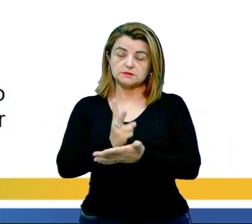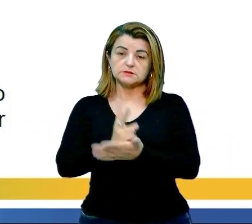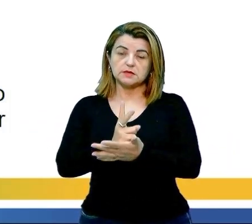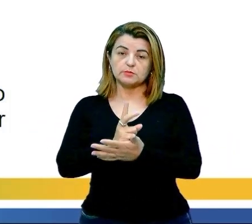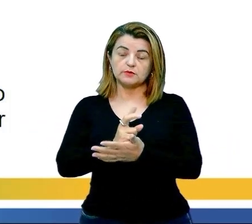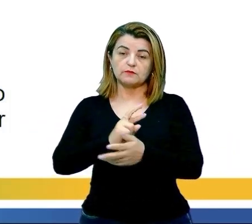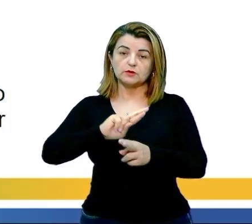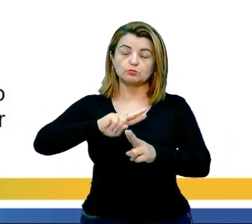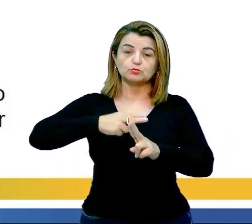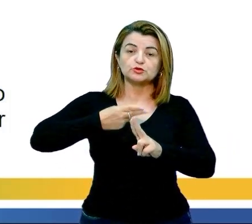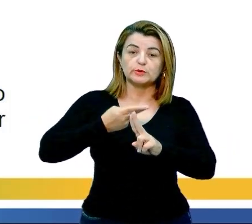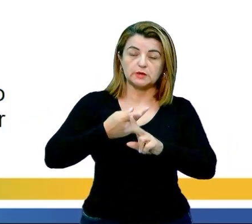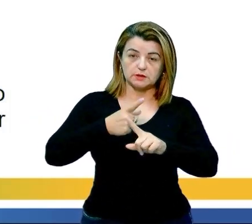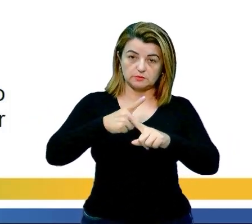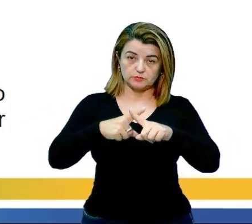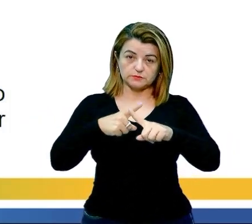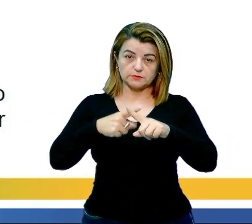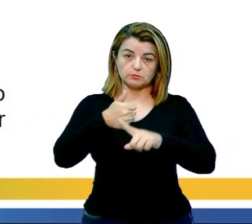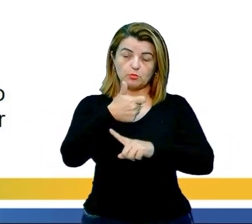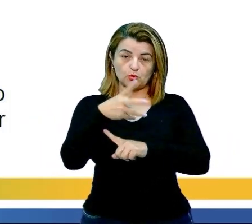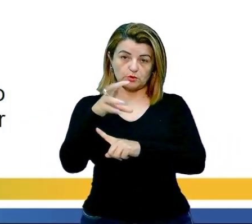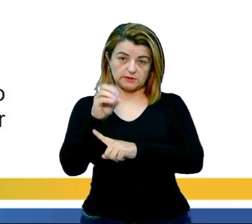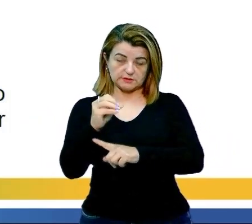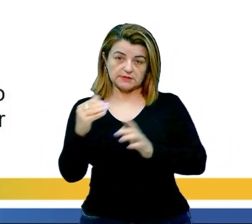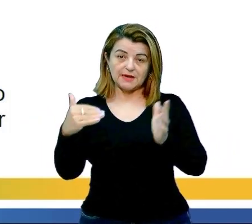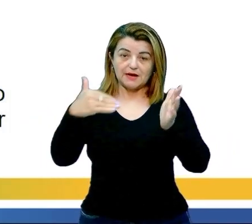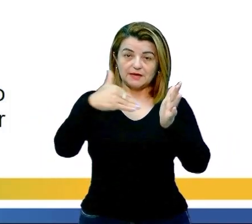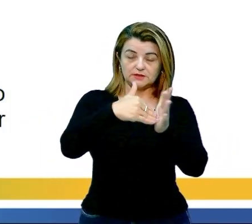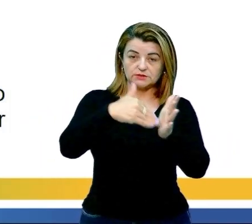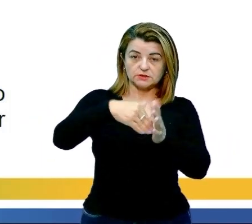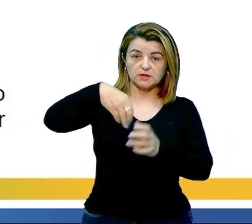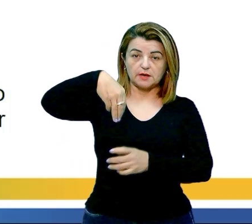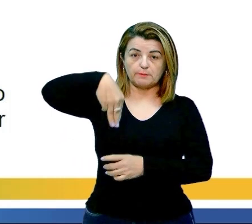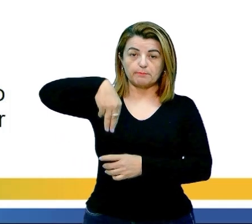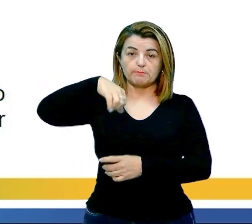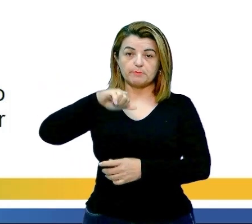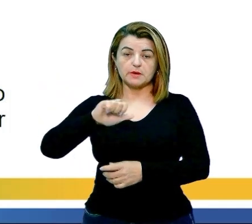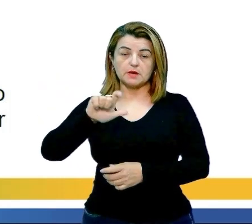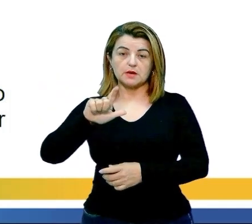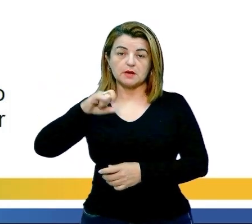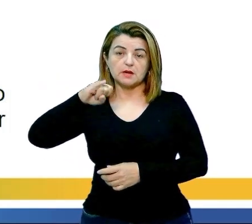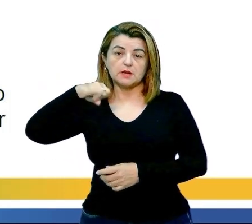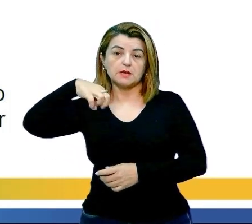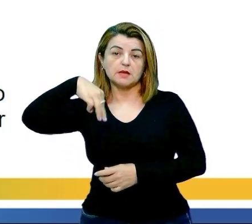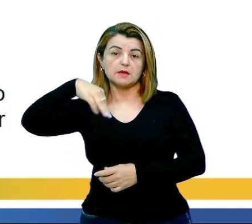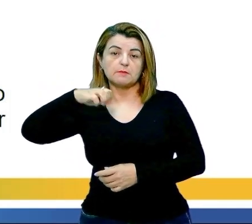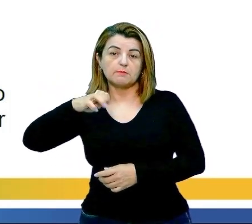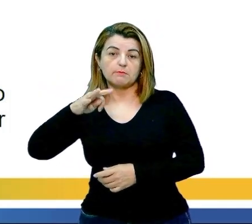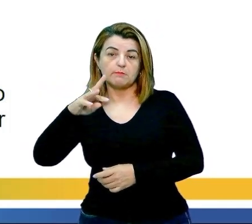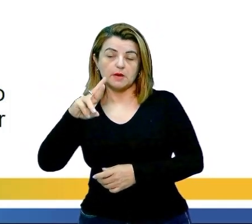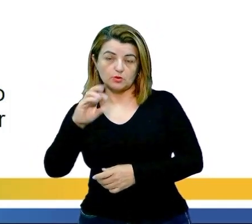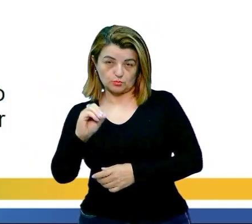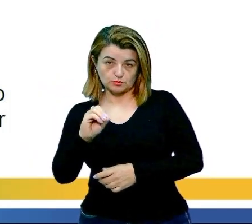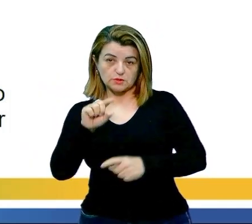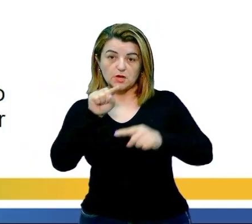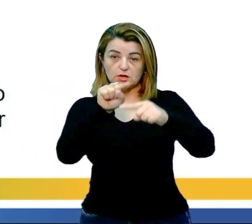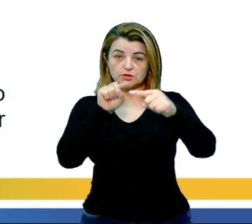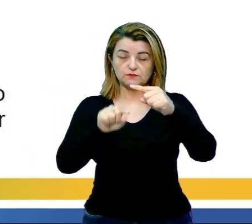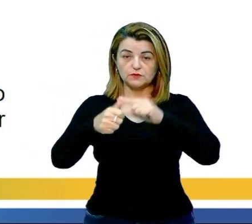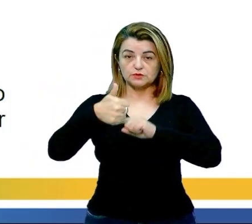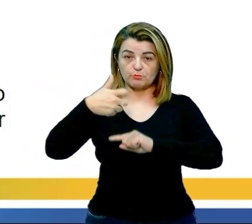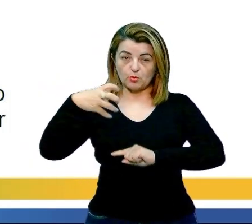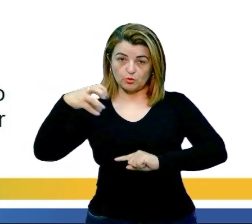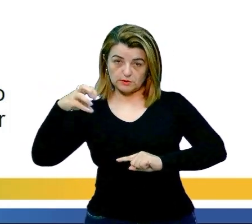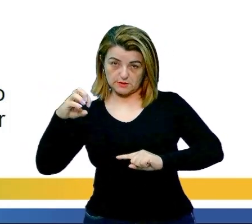10, até chegar em milímetro. E quando é o inverso, a gente vem dividindo por 10. De